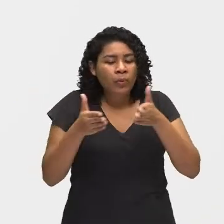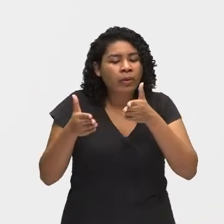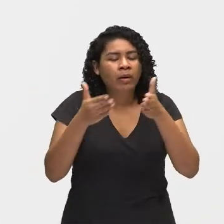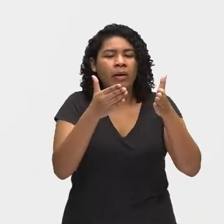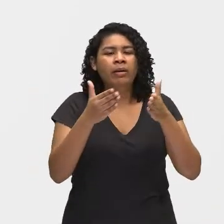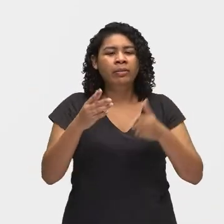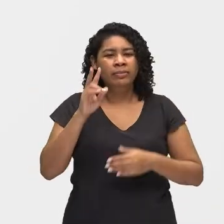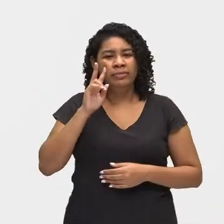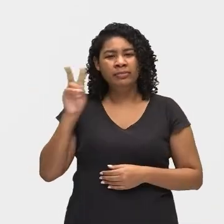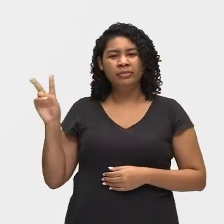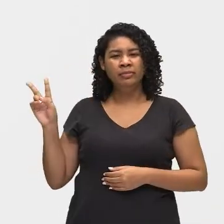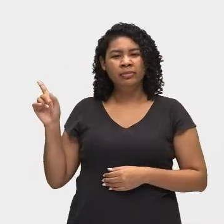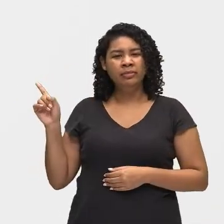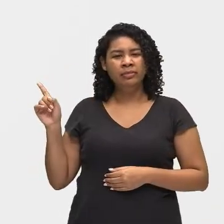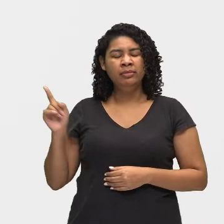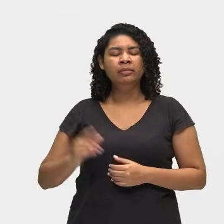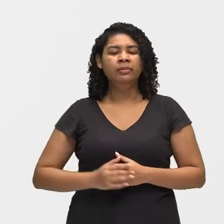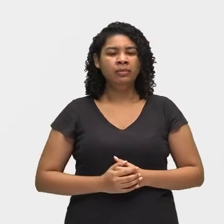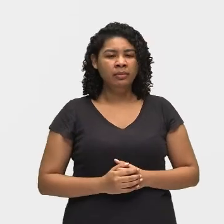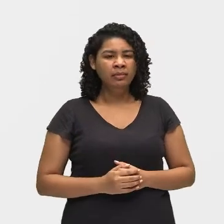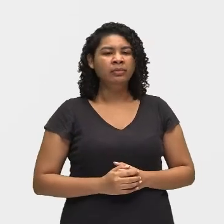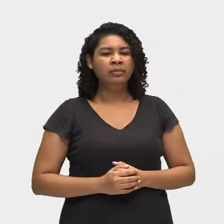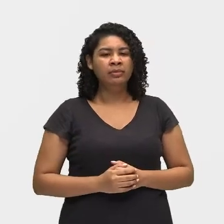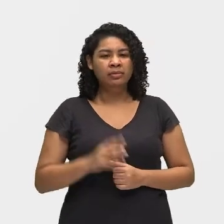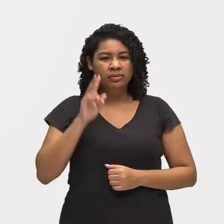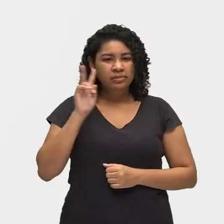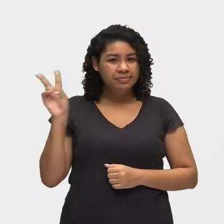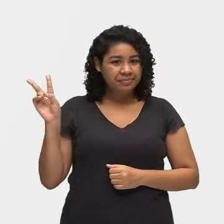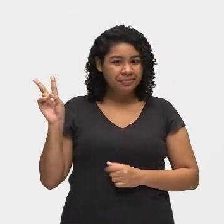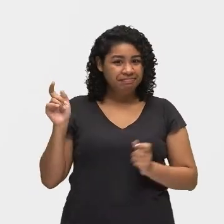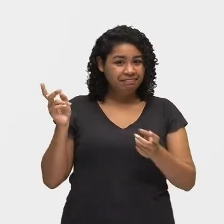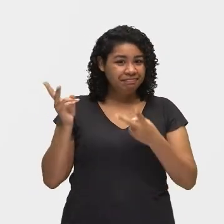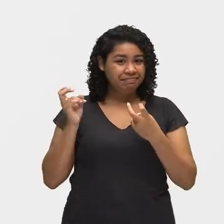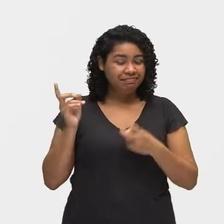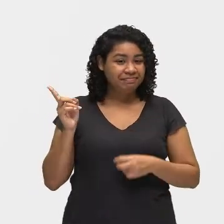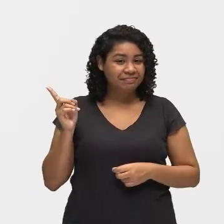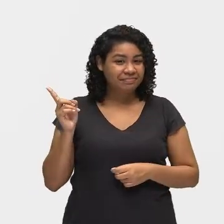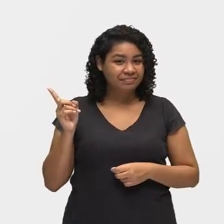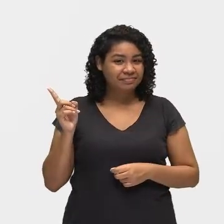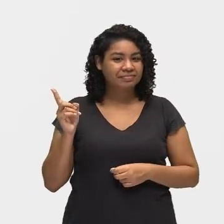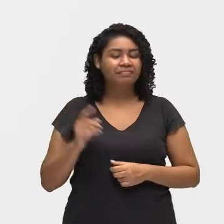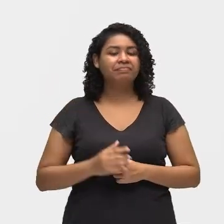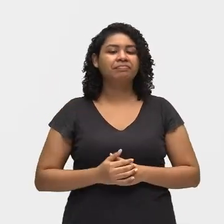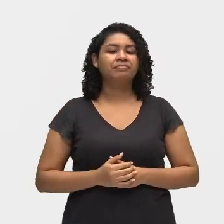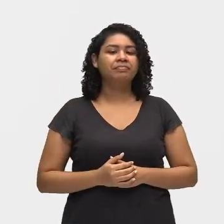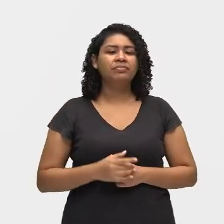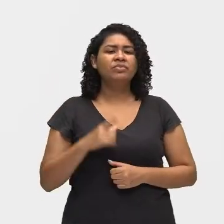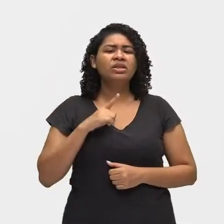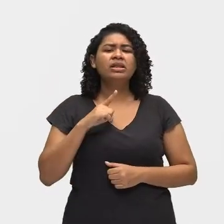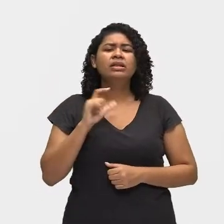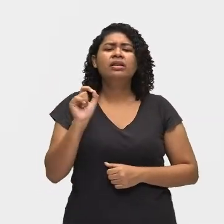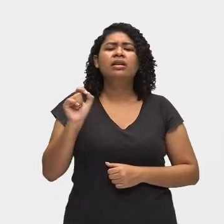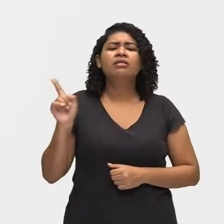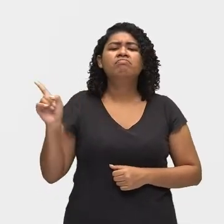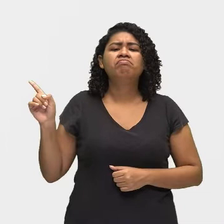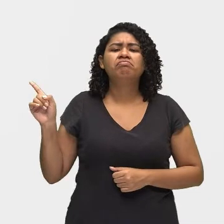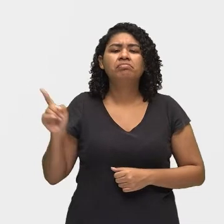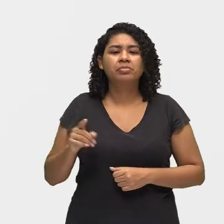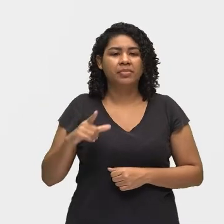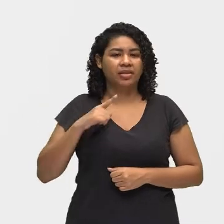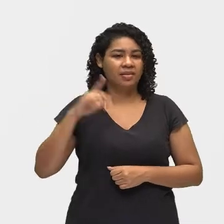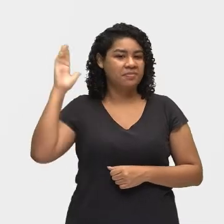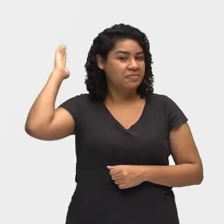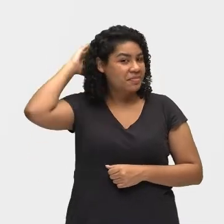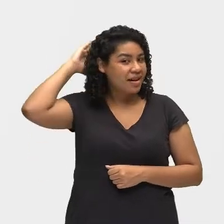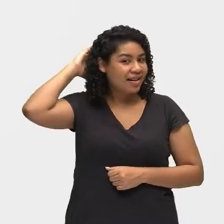ali, chegando na Baía do Guajará. Que se você prestar bem atenção, olha o que está lá. Nós temos o estado do Pará,